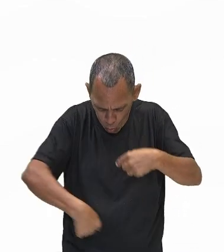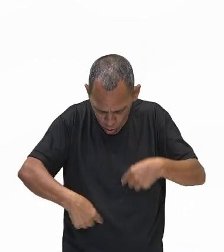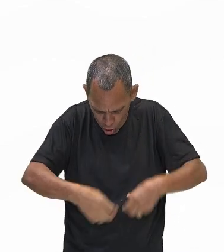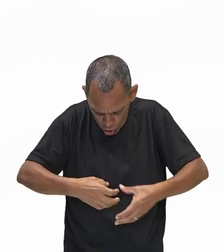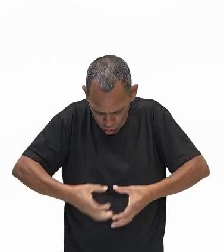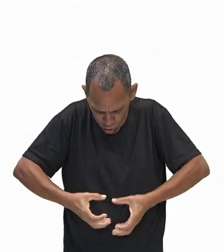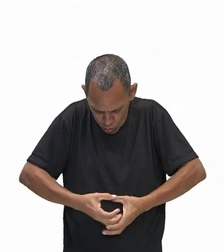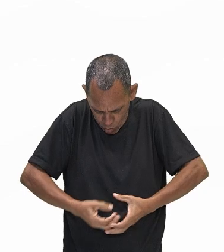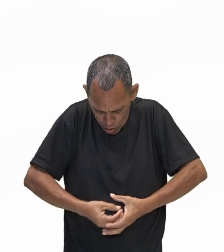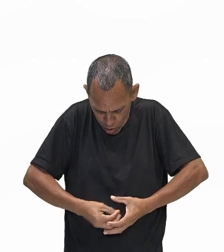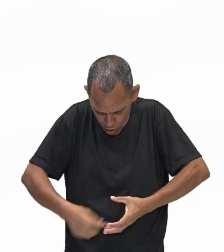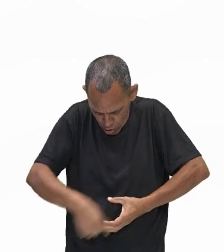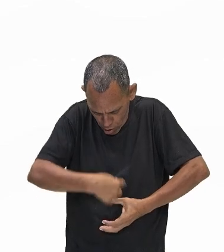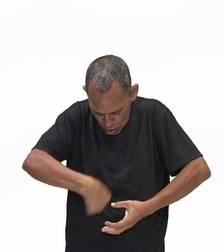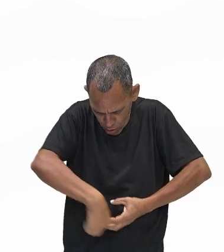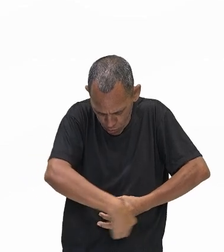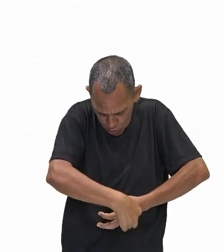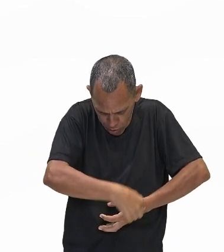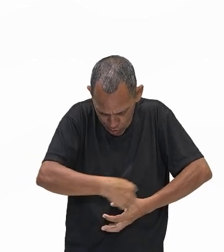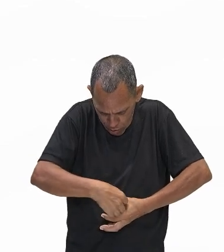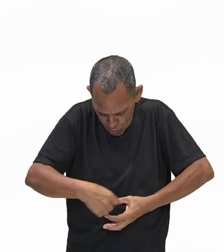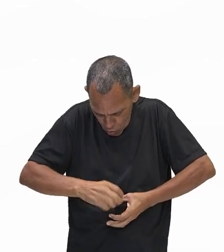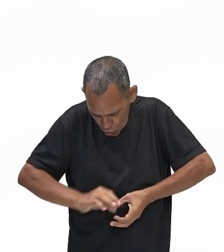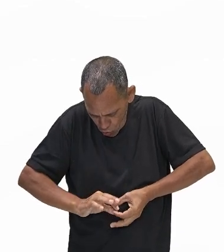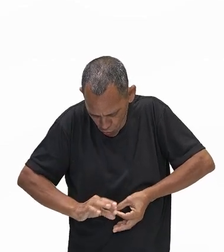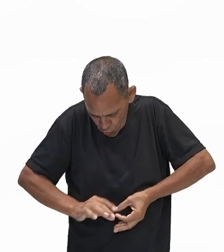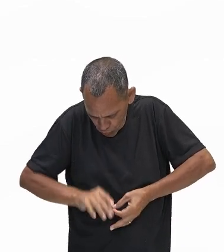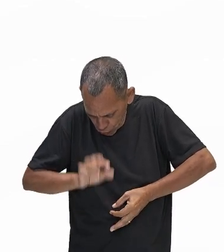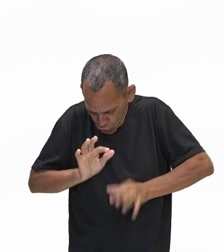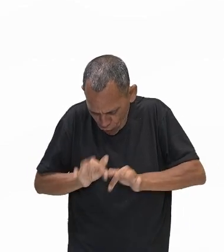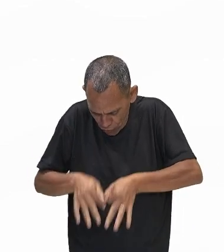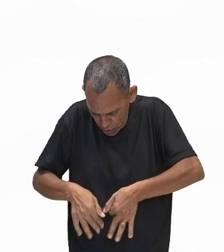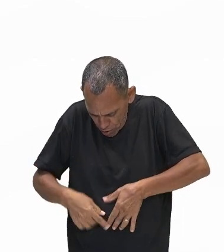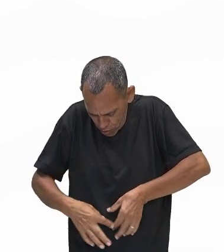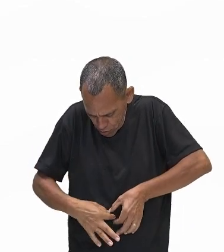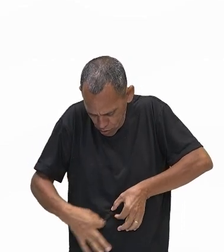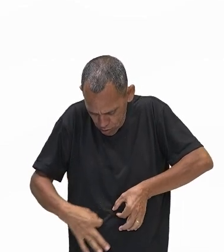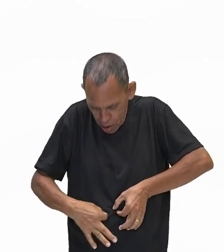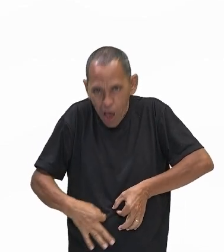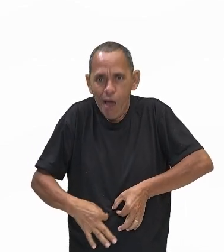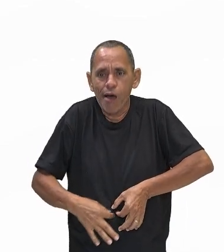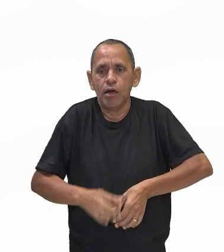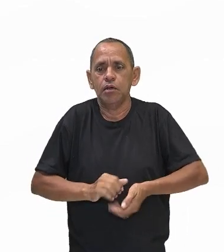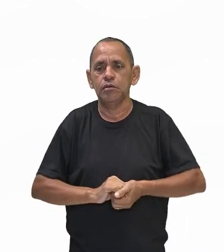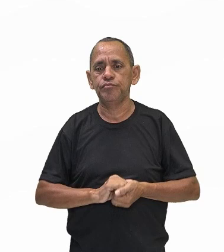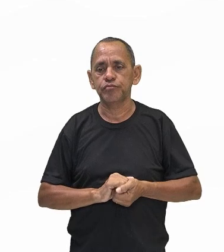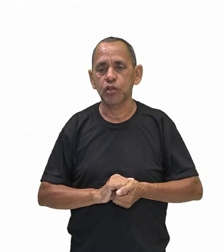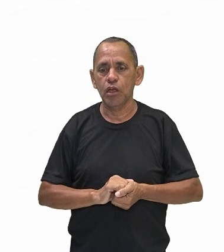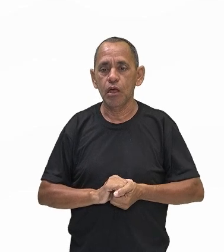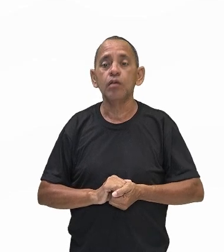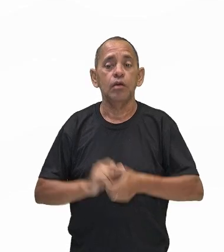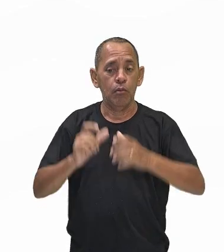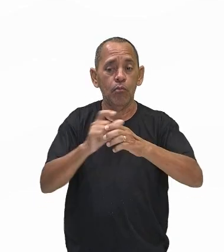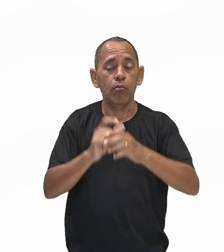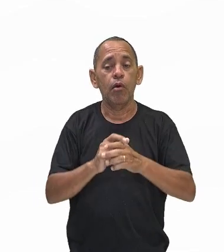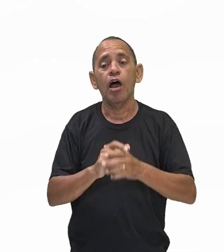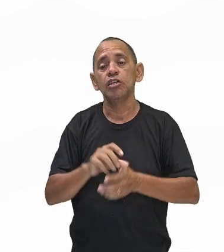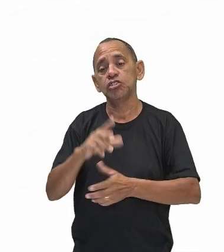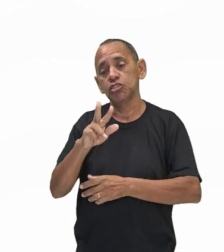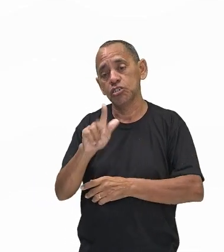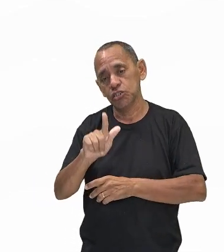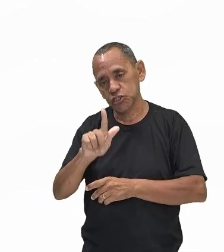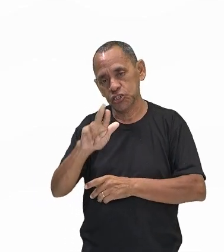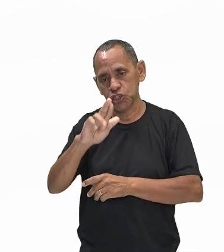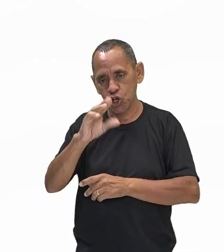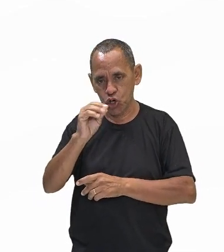sistema digestivo no finalzinho Colon eh que é uma parte do nosso intestino grosso o reto que já é o